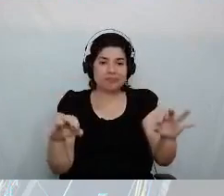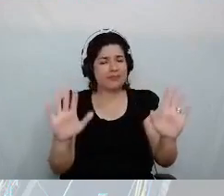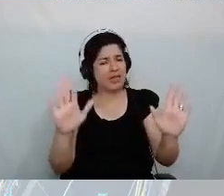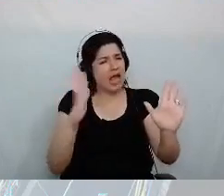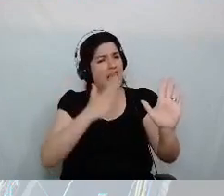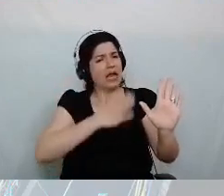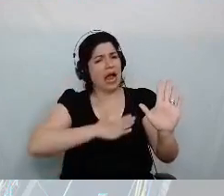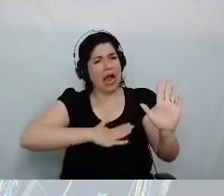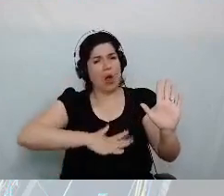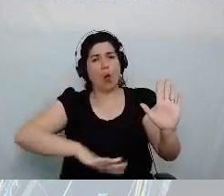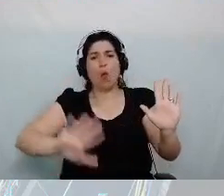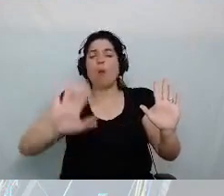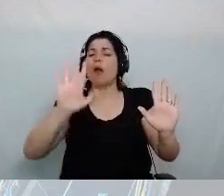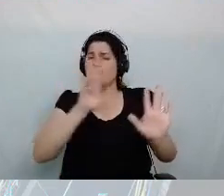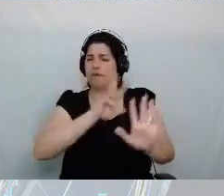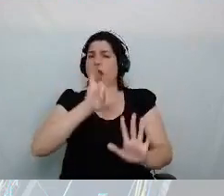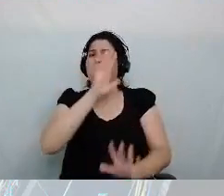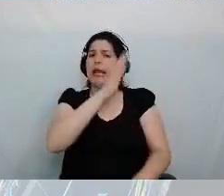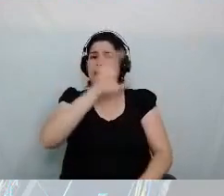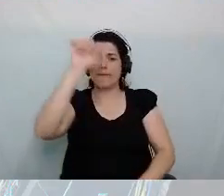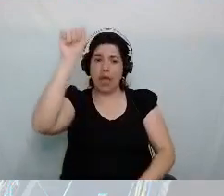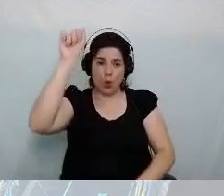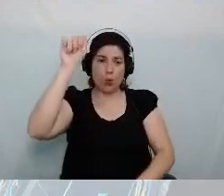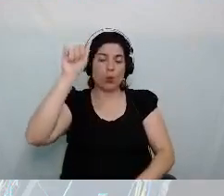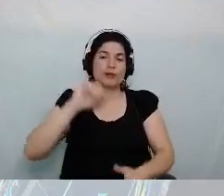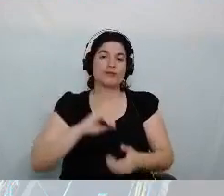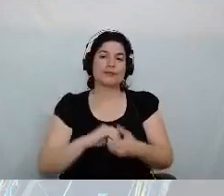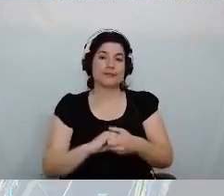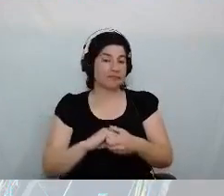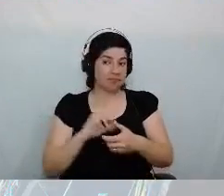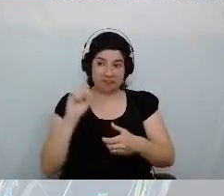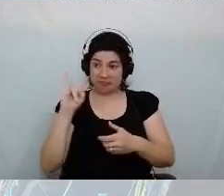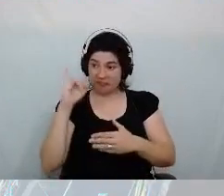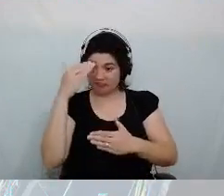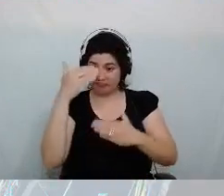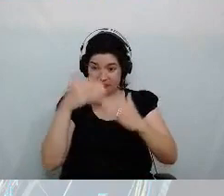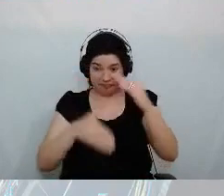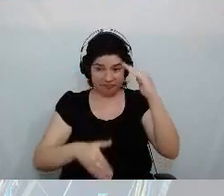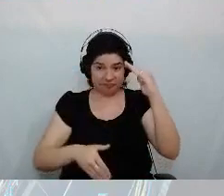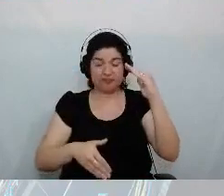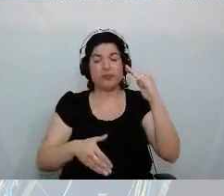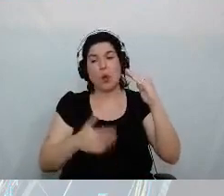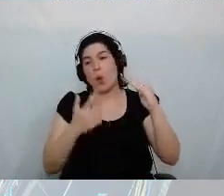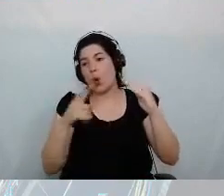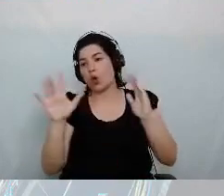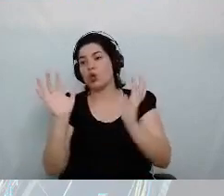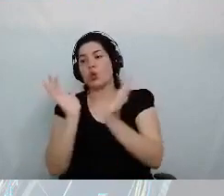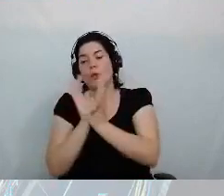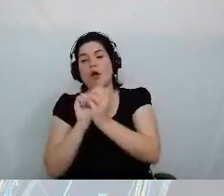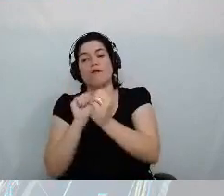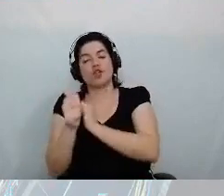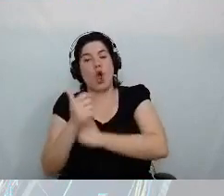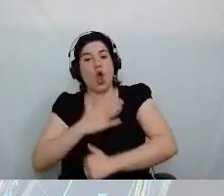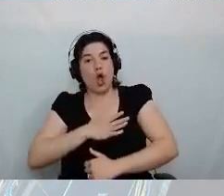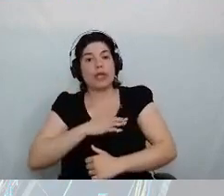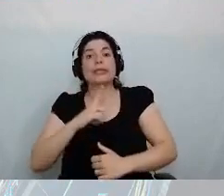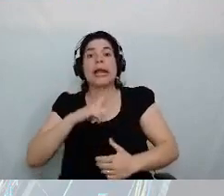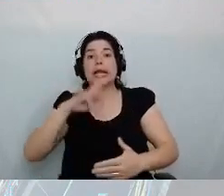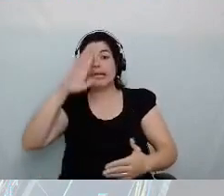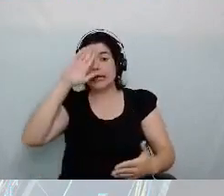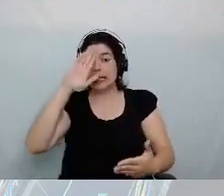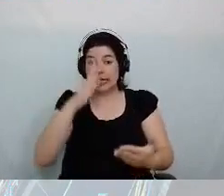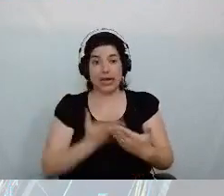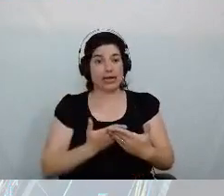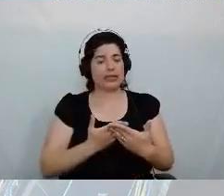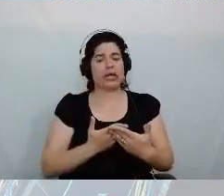tranquila, vamos ser campeão. Quem não concorda, torce para outro time, tem o quê? Uma crença. Então não adianta, eu